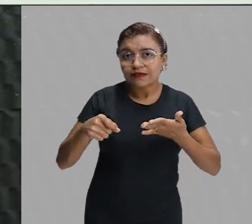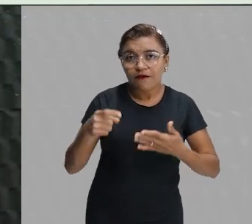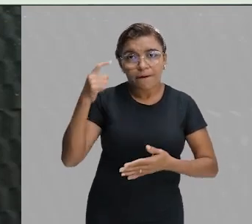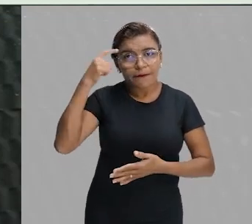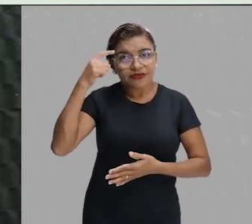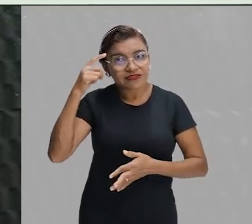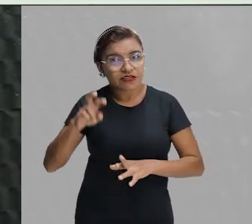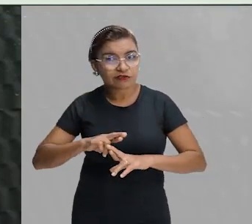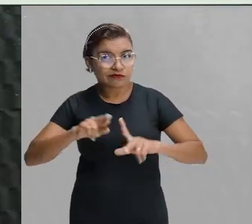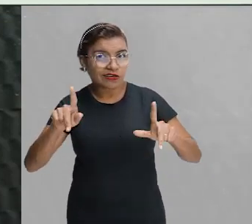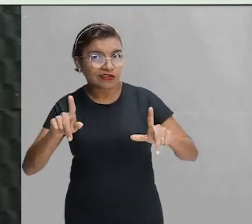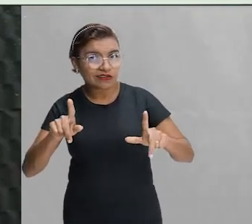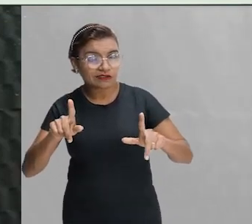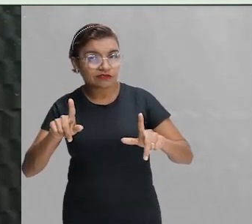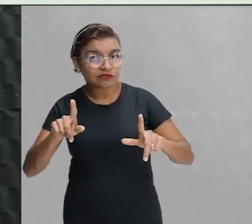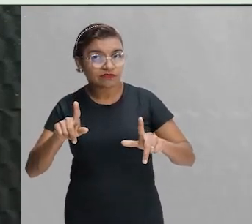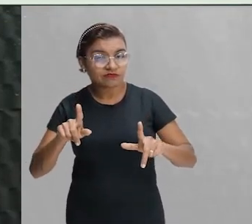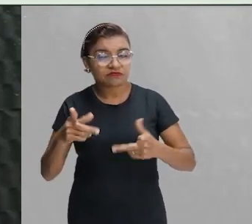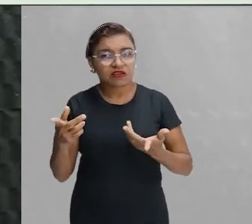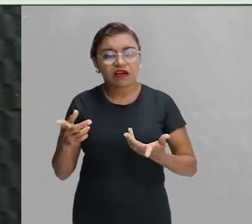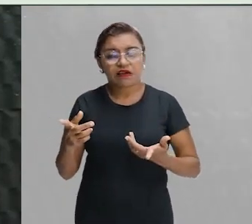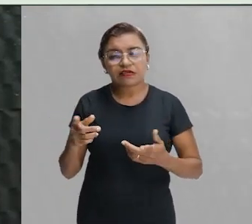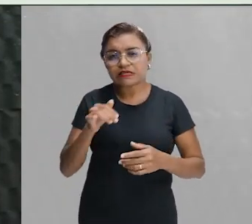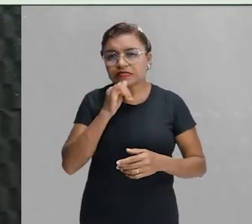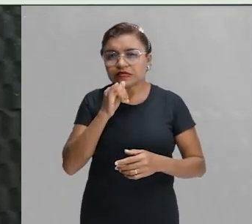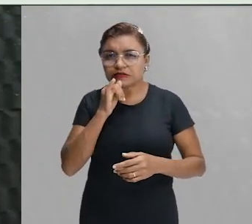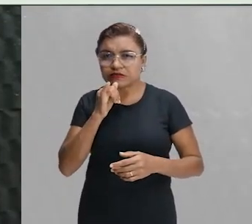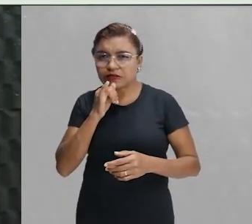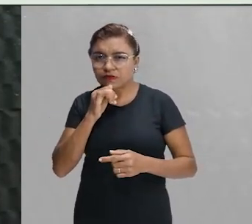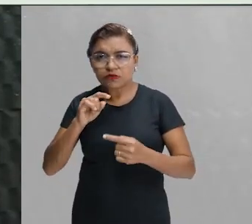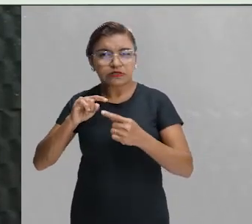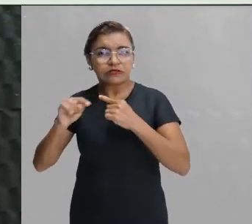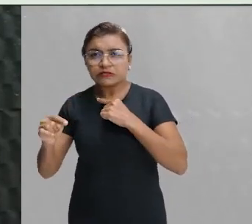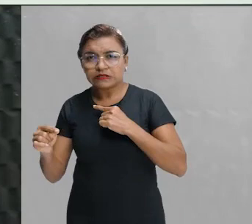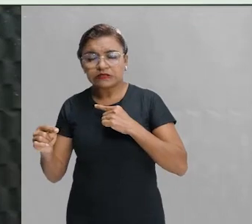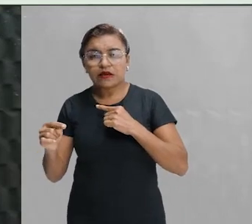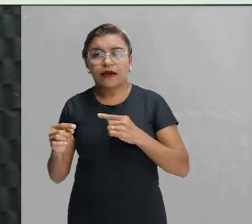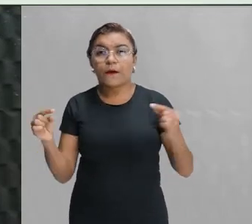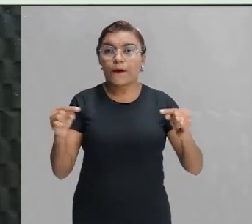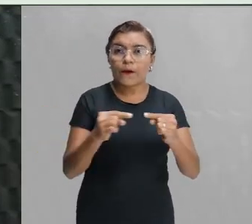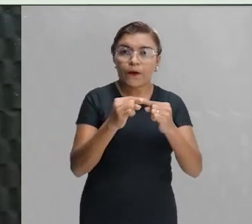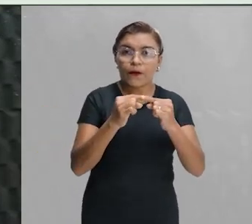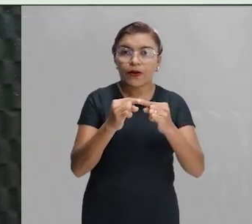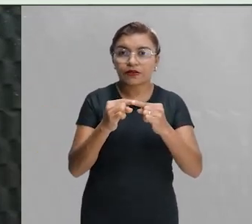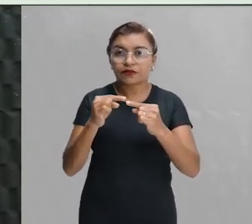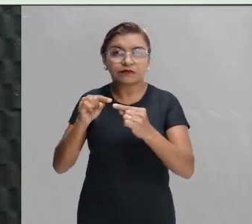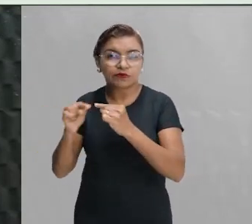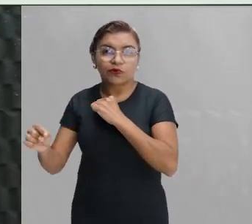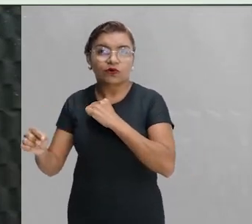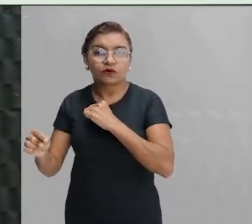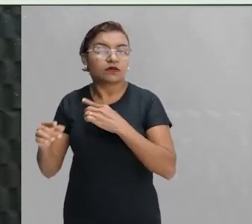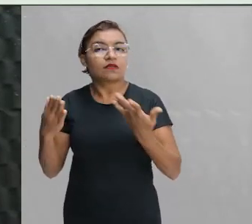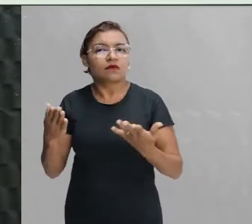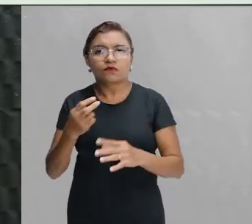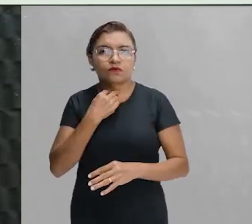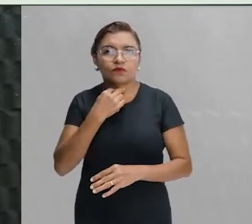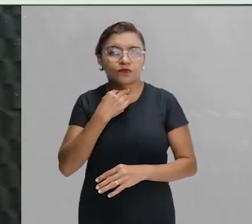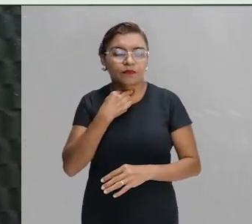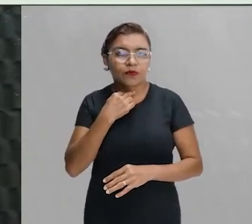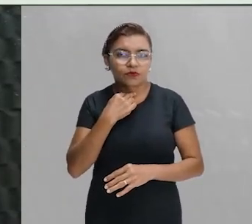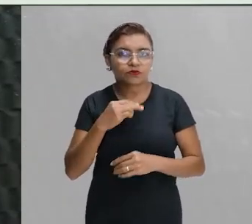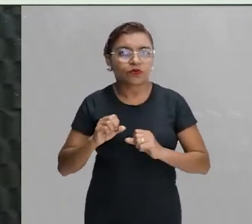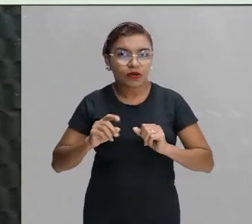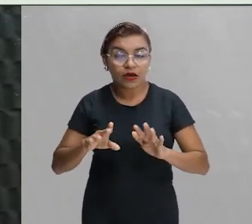mesmo objeto, certo? Desmentindo, ou seja, se contradizendo, tá? Você não pode atribuir coisas contrárias ao